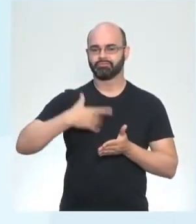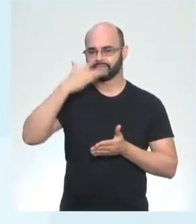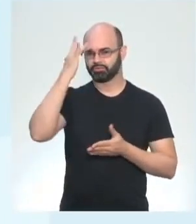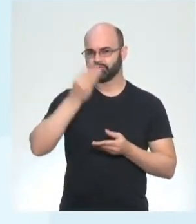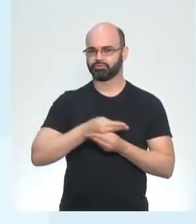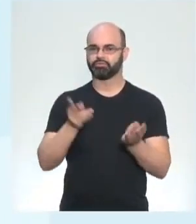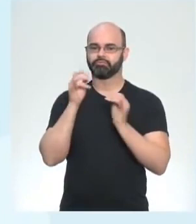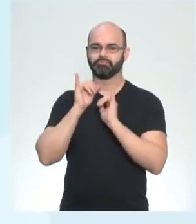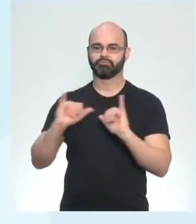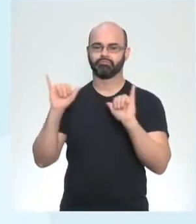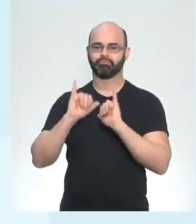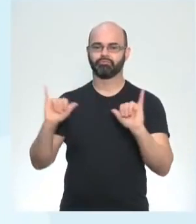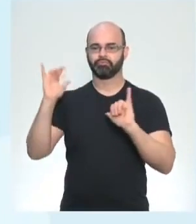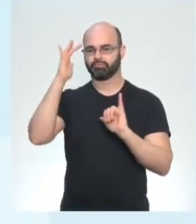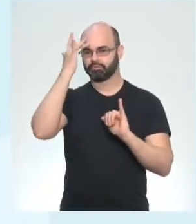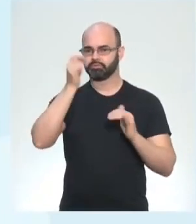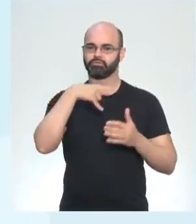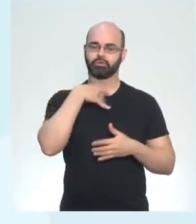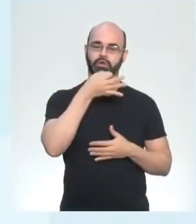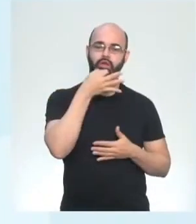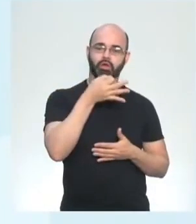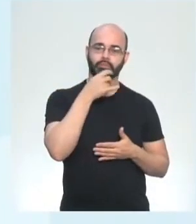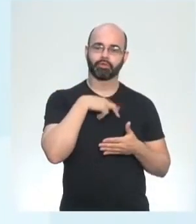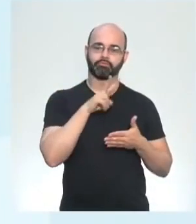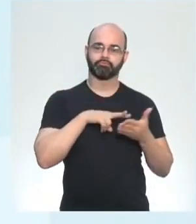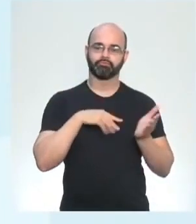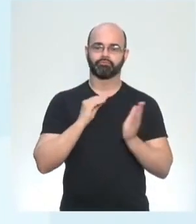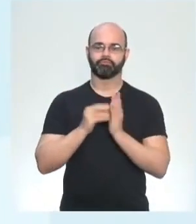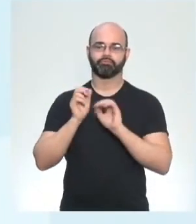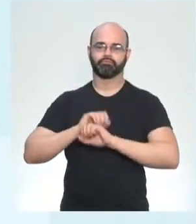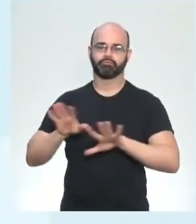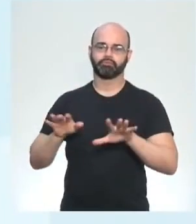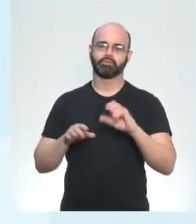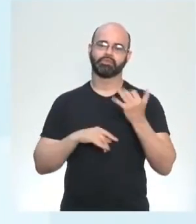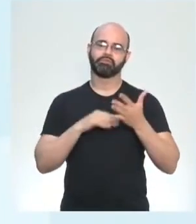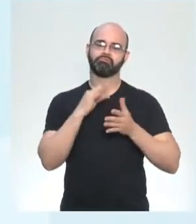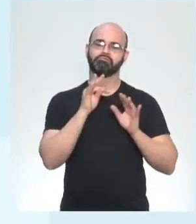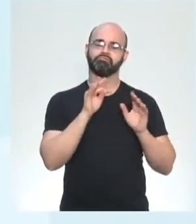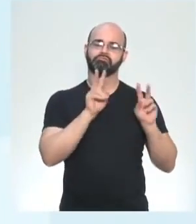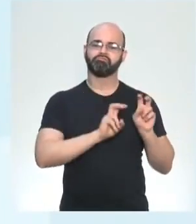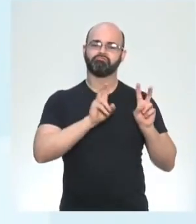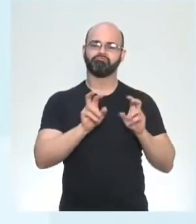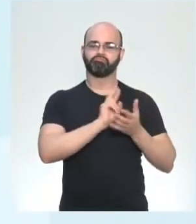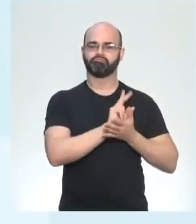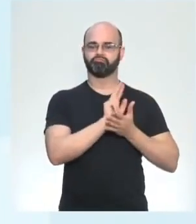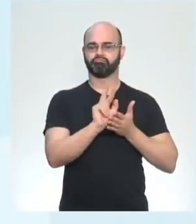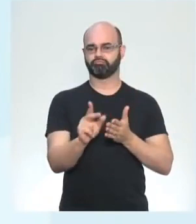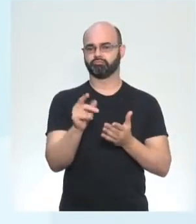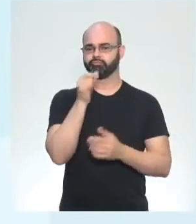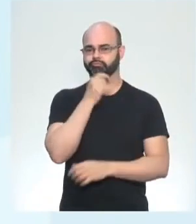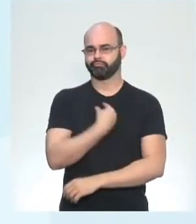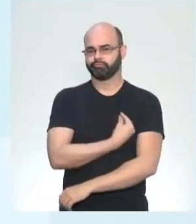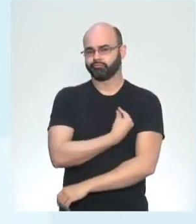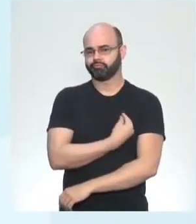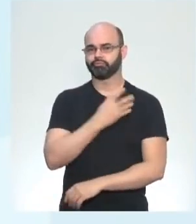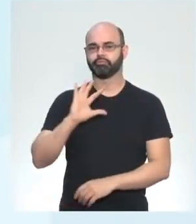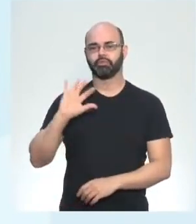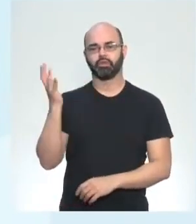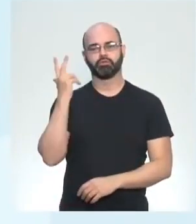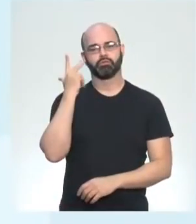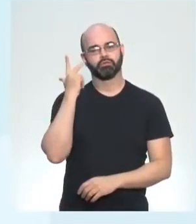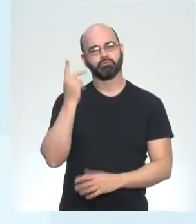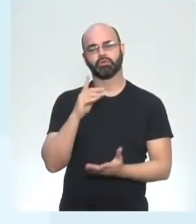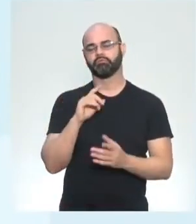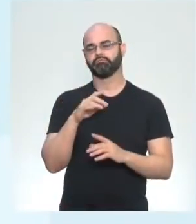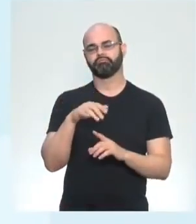dedicadas à publicação da opinião dos leitores, seja a respeito de temas diversos, de acontecimentos dos